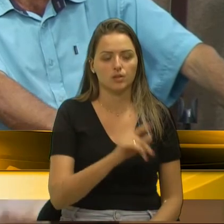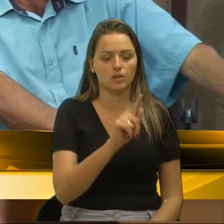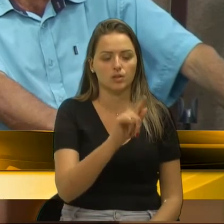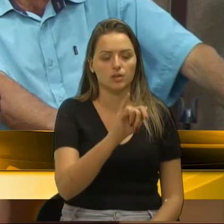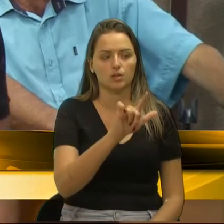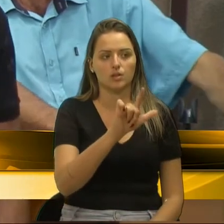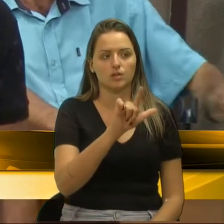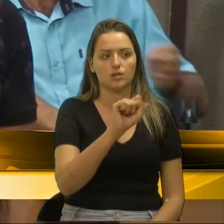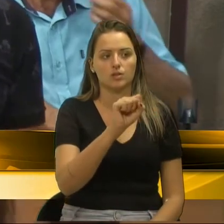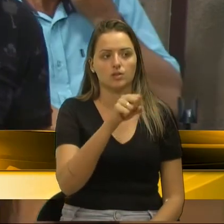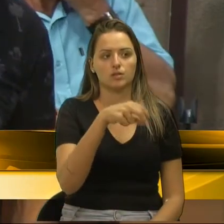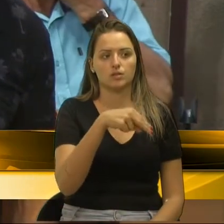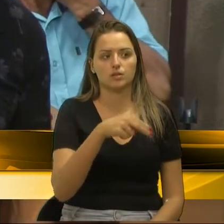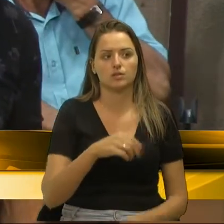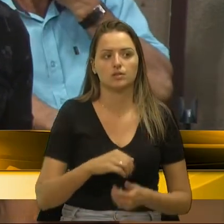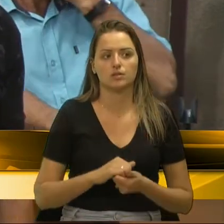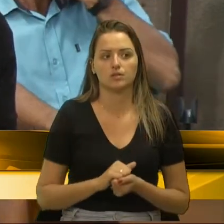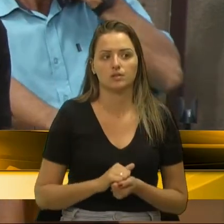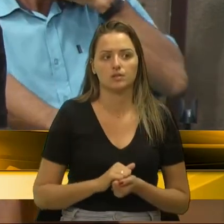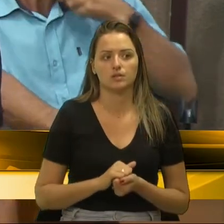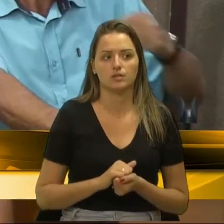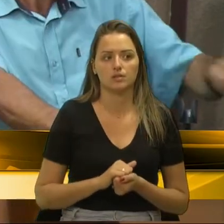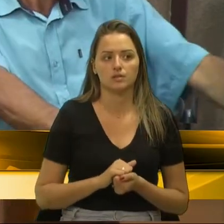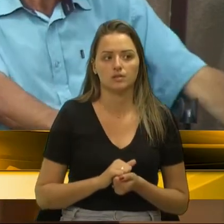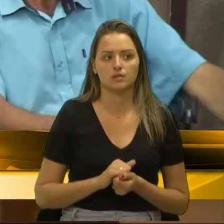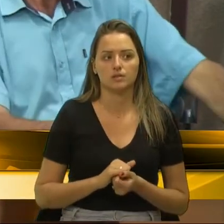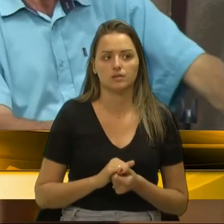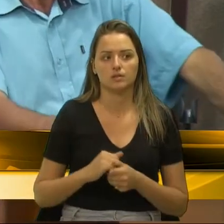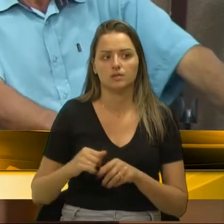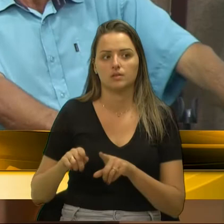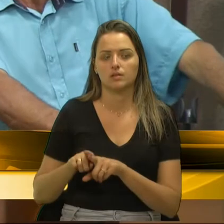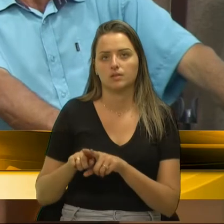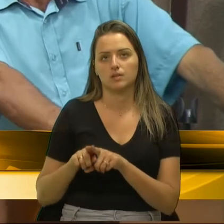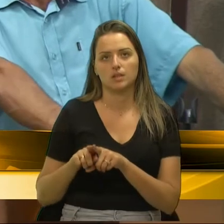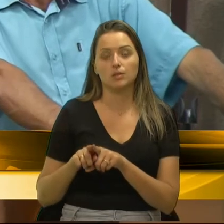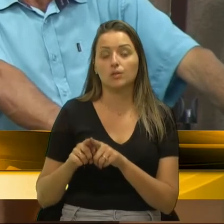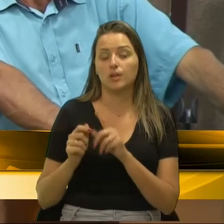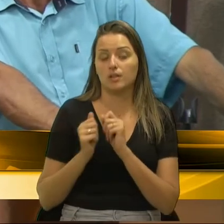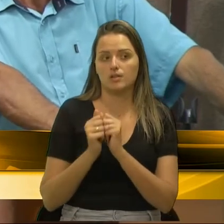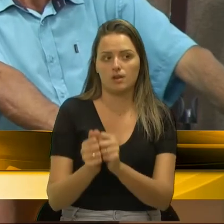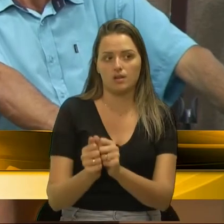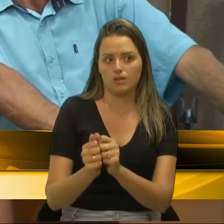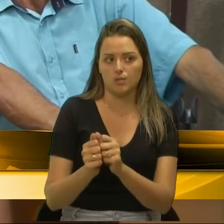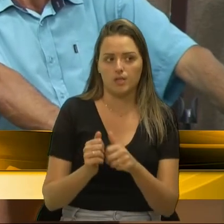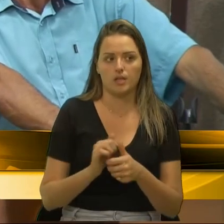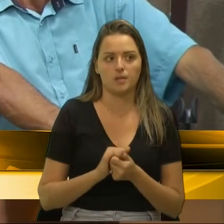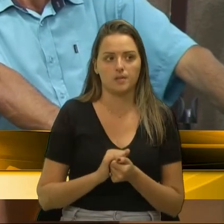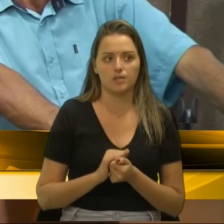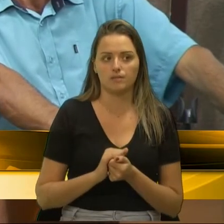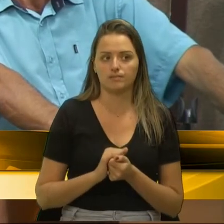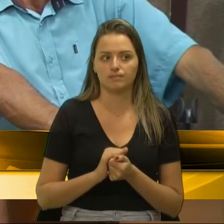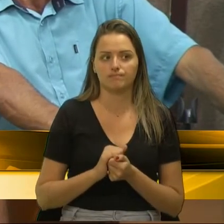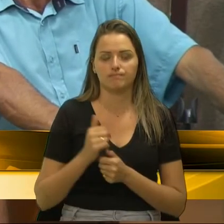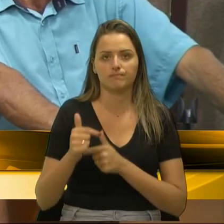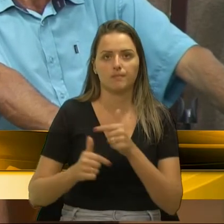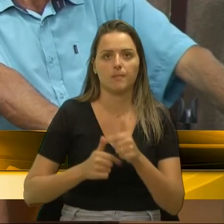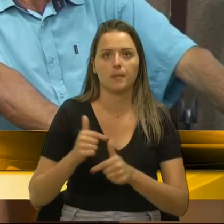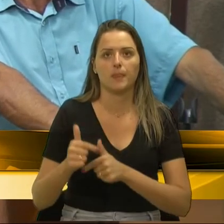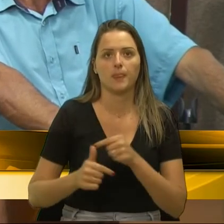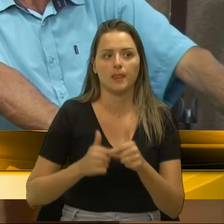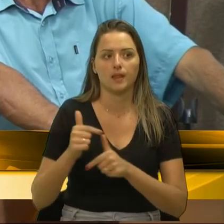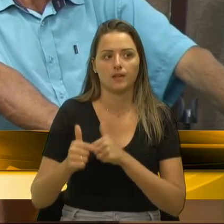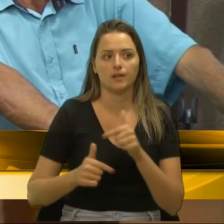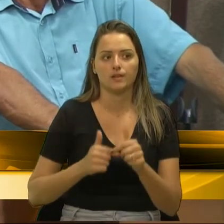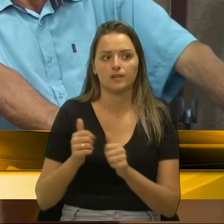Gilson Stuani, já é de conhecimento aí do presidente Daniluz, que já está trabalhando em cima, é devido